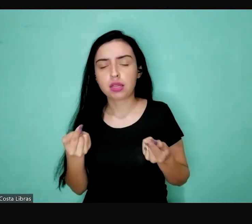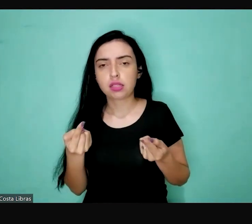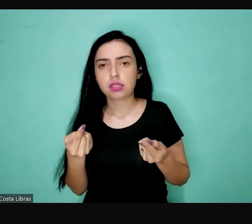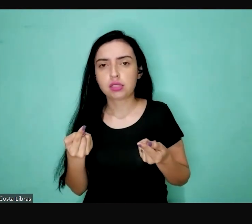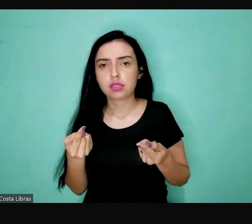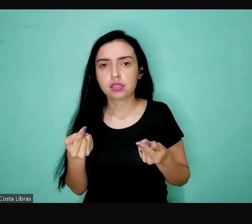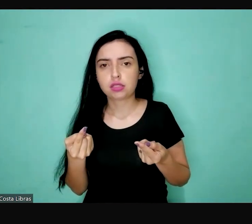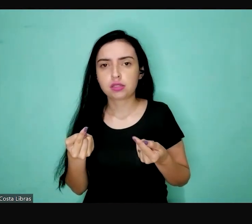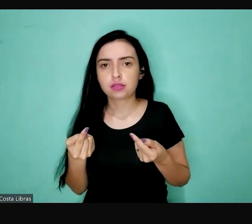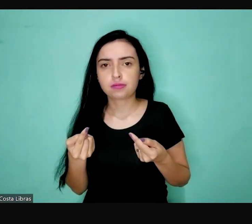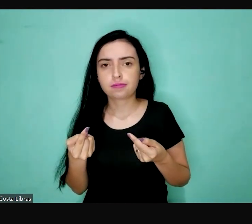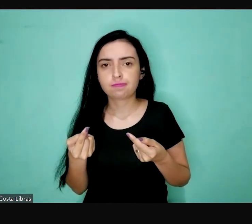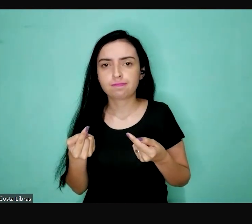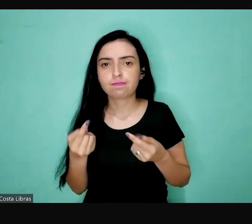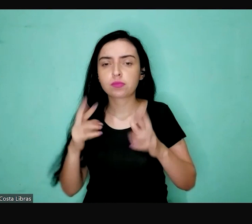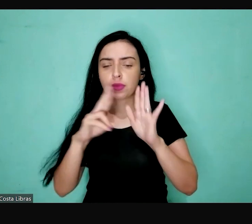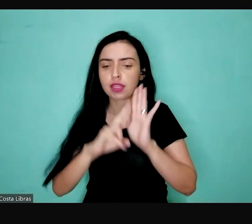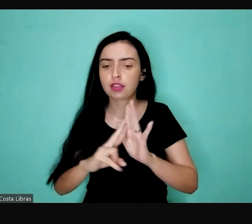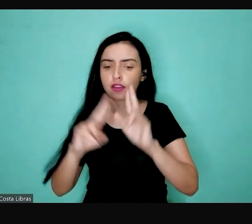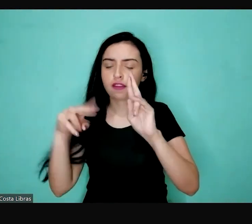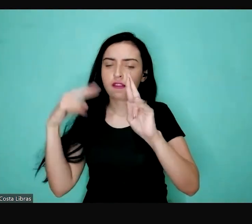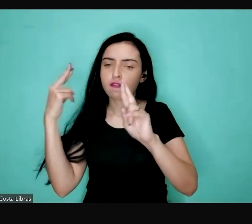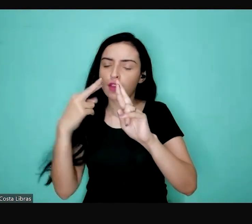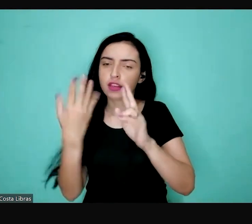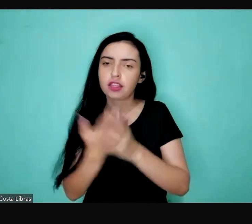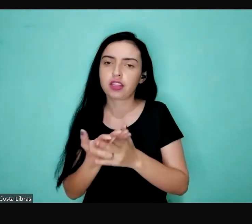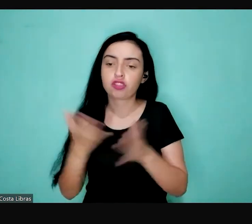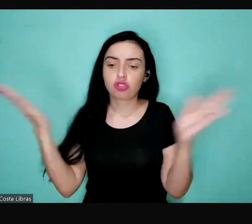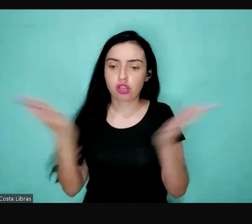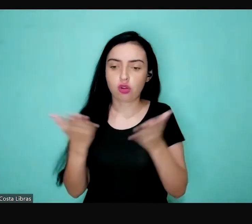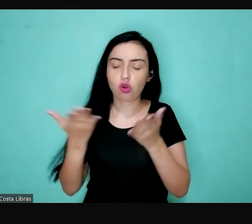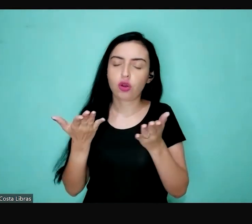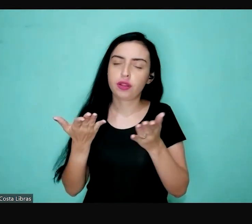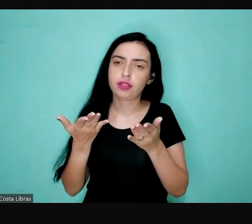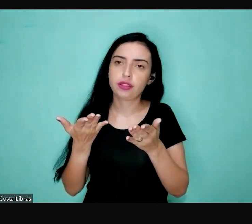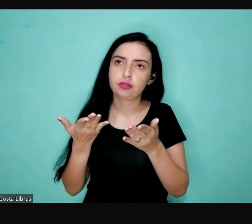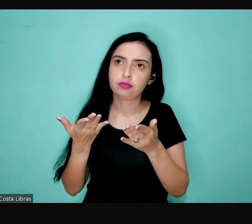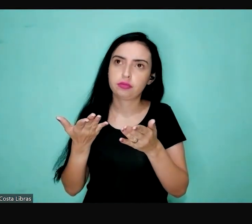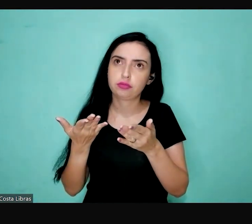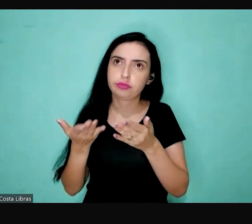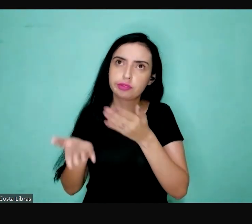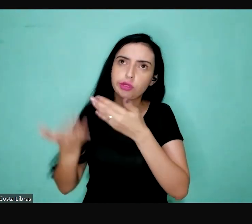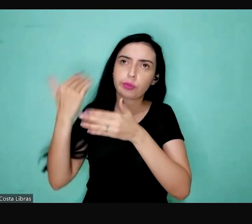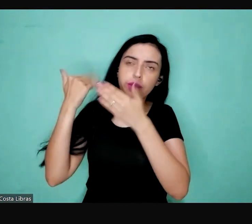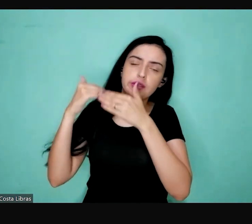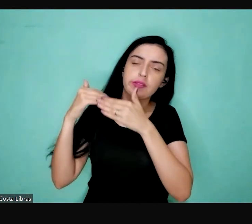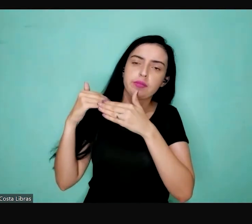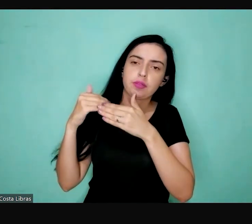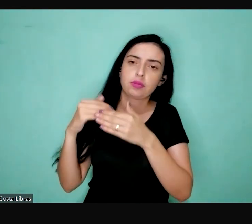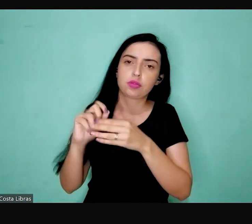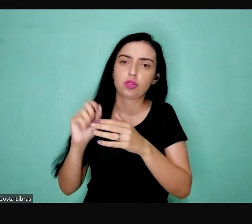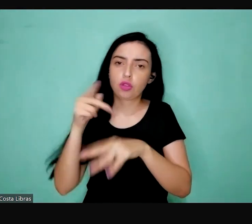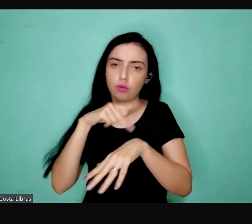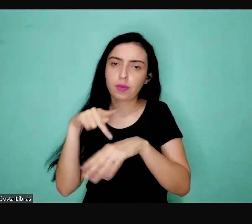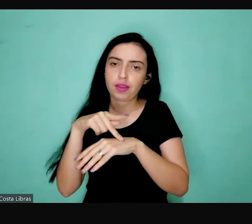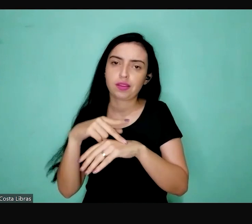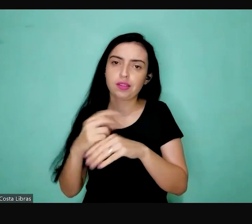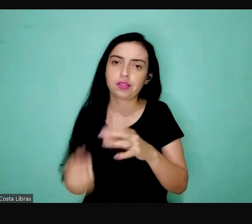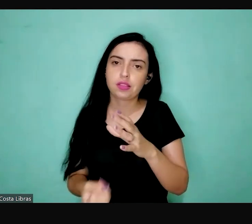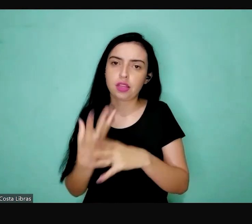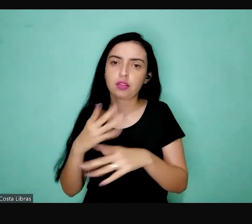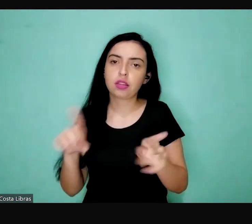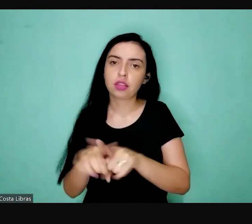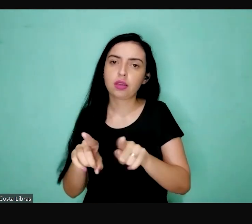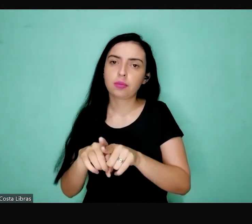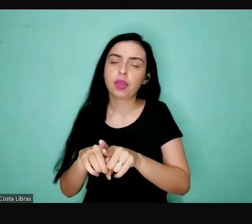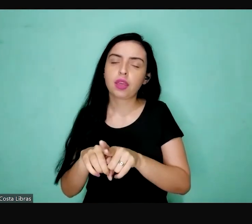mais protagonista agora do que nesse tempo e também vai ser protegido. A mesma coisa é no Tribunal Europeu de Direitos